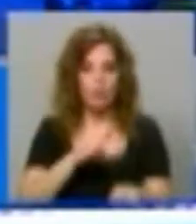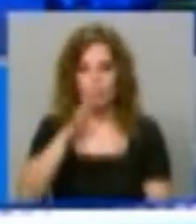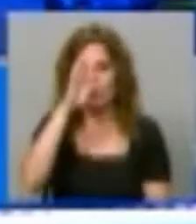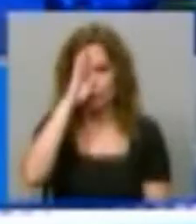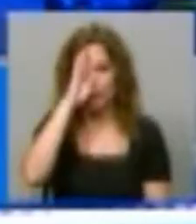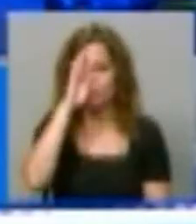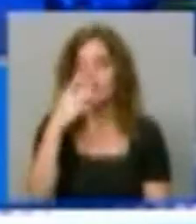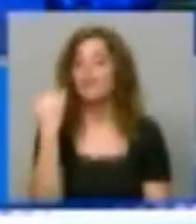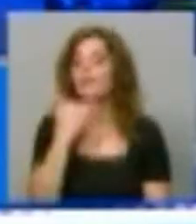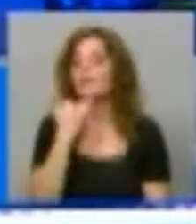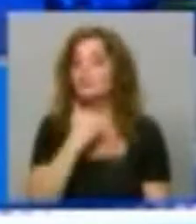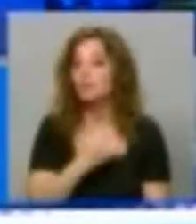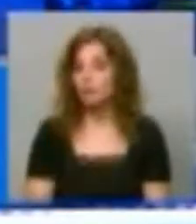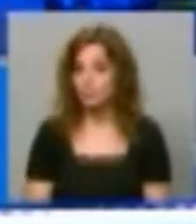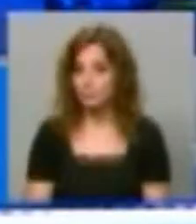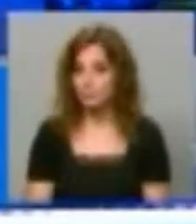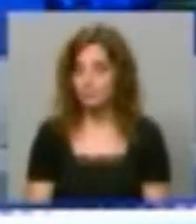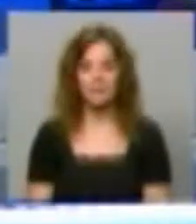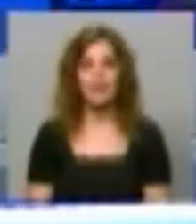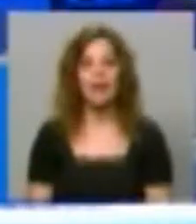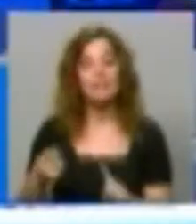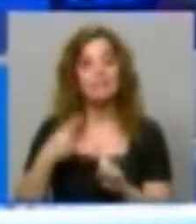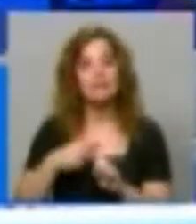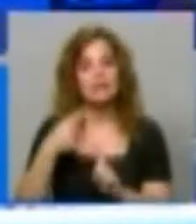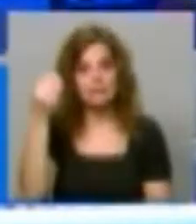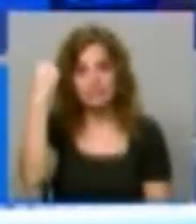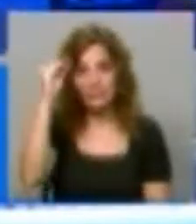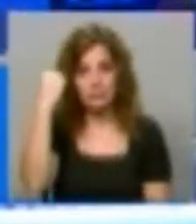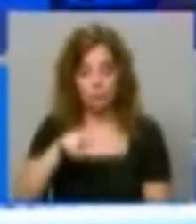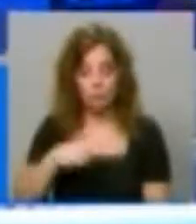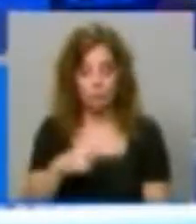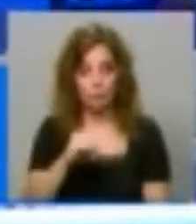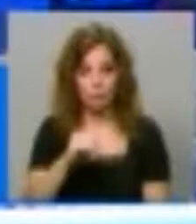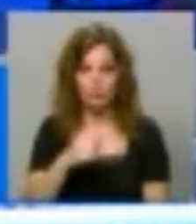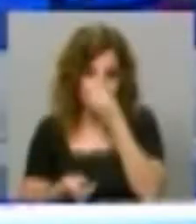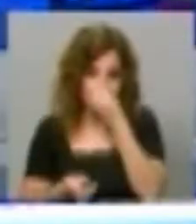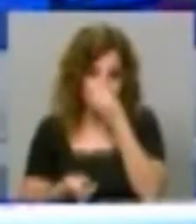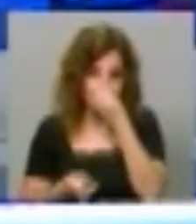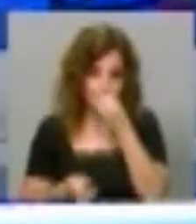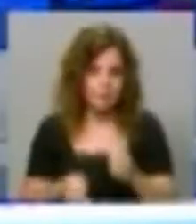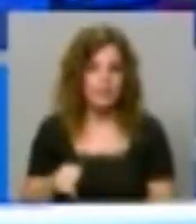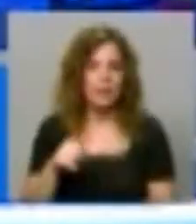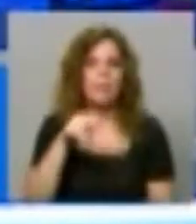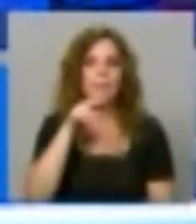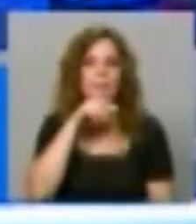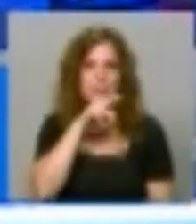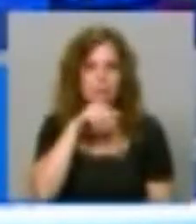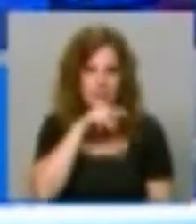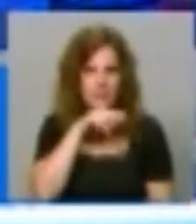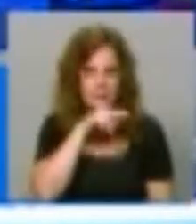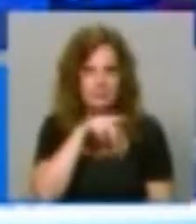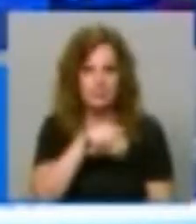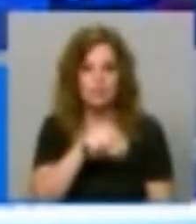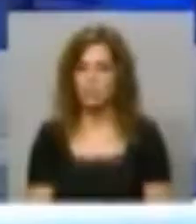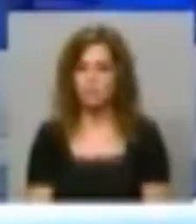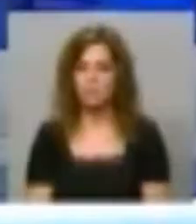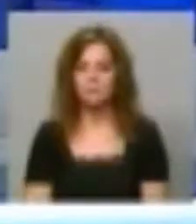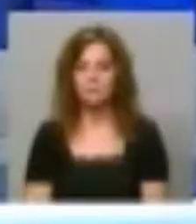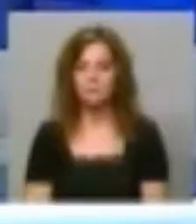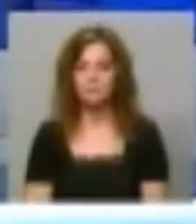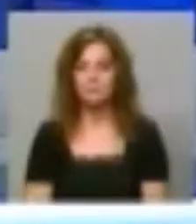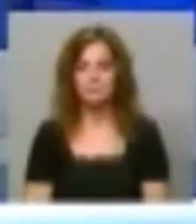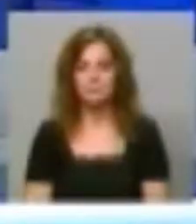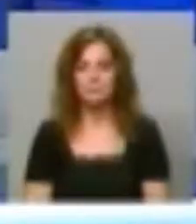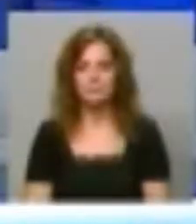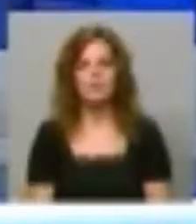fish jorge jesus diz que os campeões que foi pouco eficaz do domingo no lugar do inglês a equipa de josé mourinho